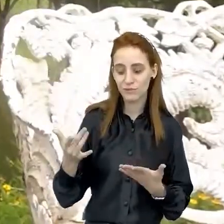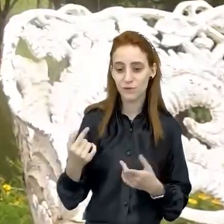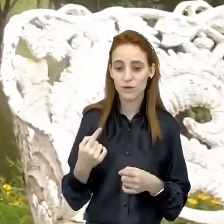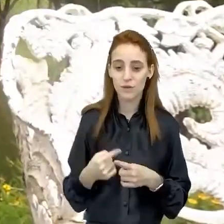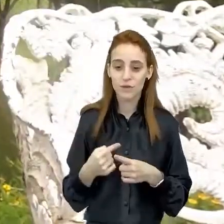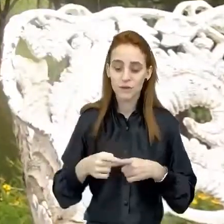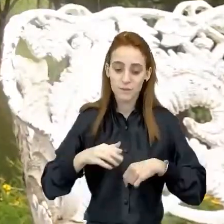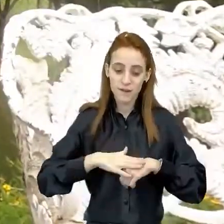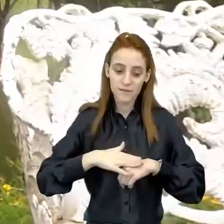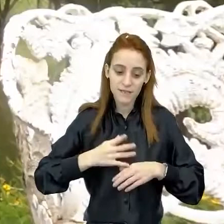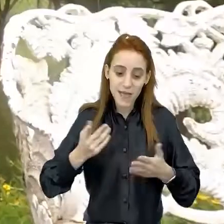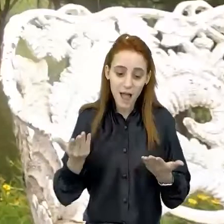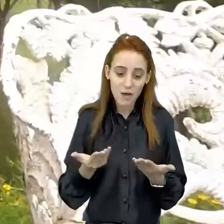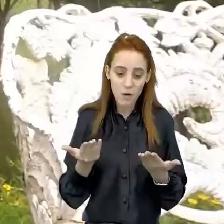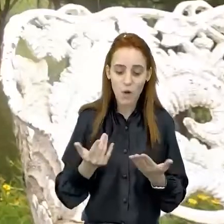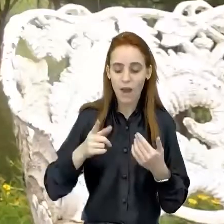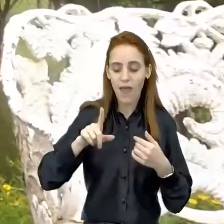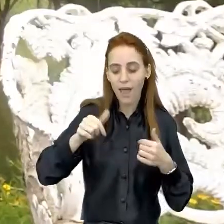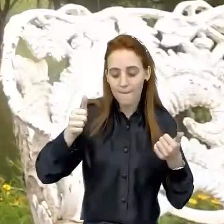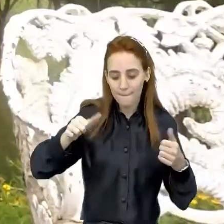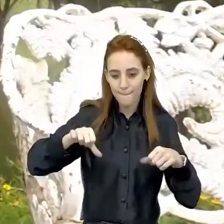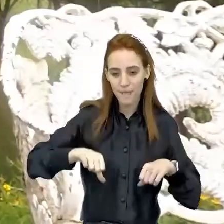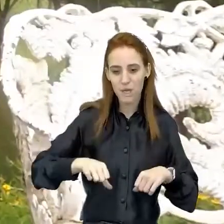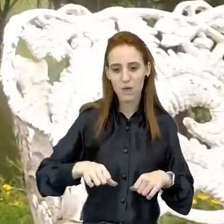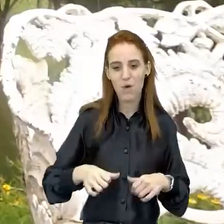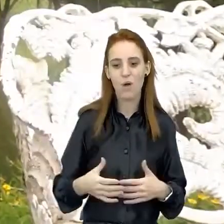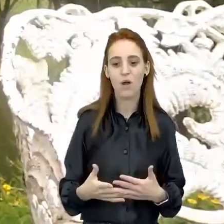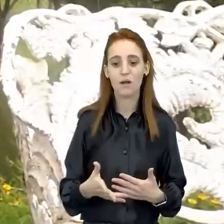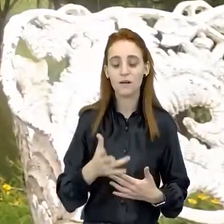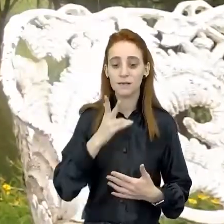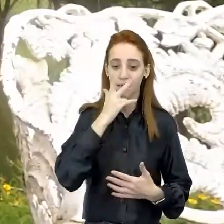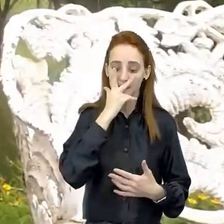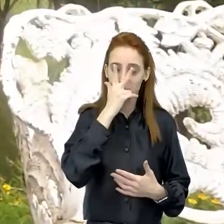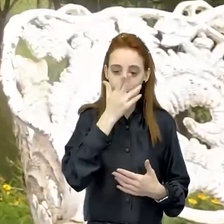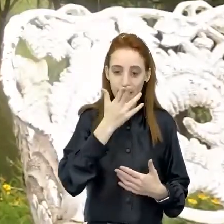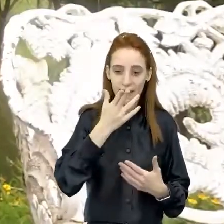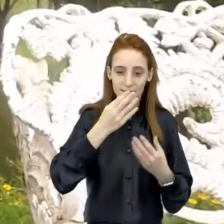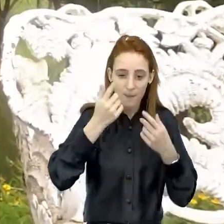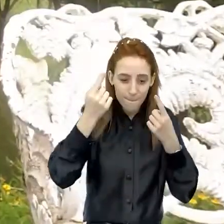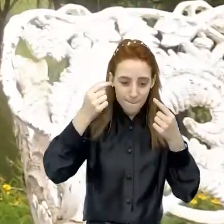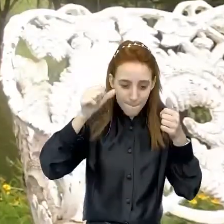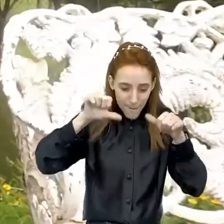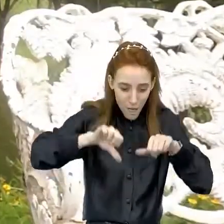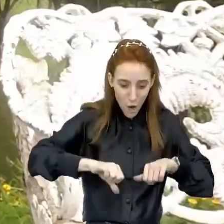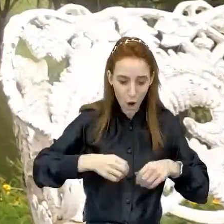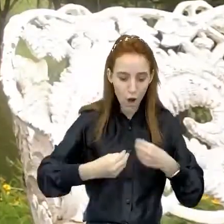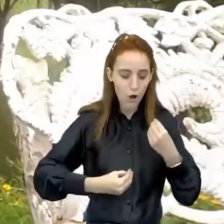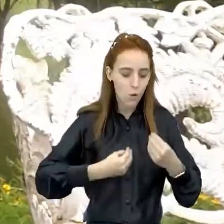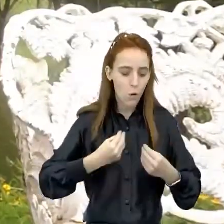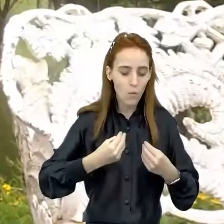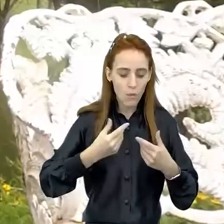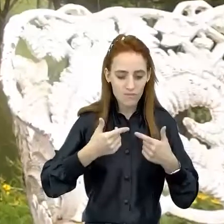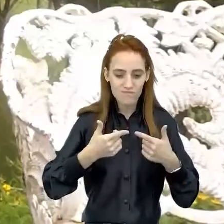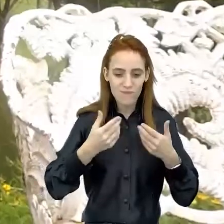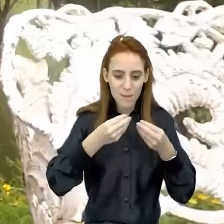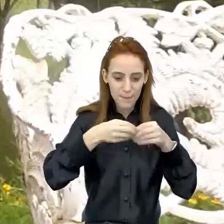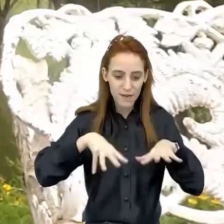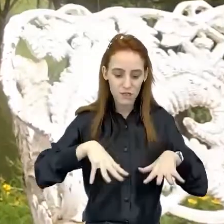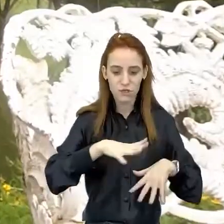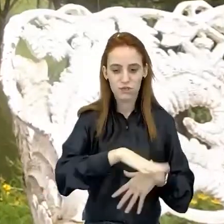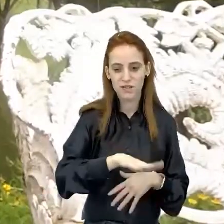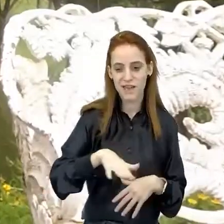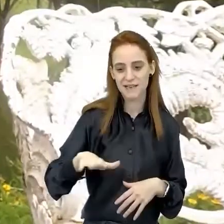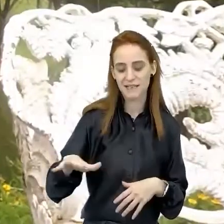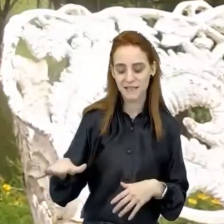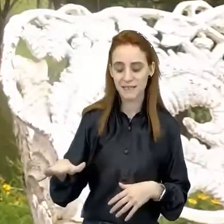agora. Isso é muito grave. Essa é uma das formas mais nocivas de atacar o ser humano, é atacar a criança. Então nós